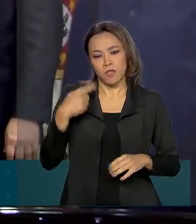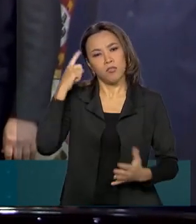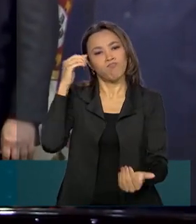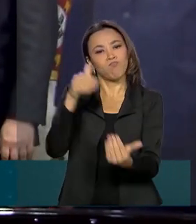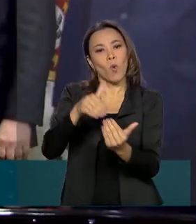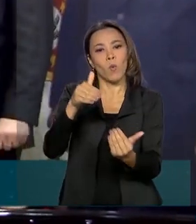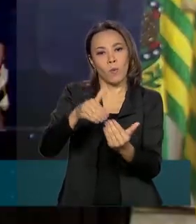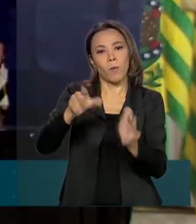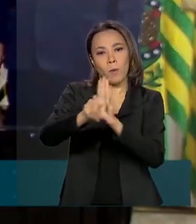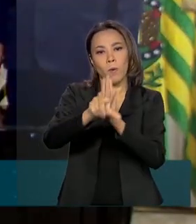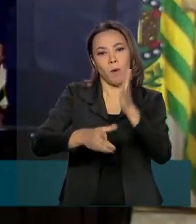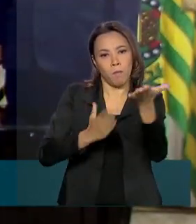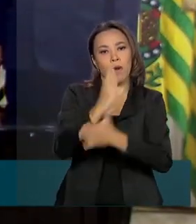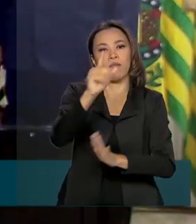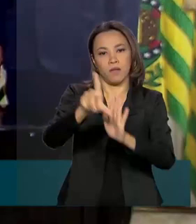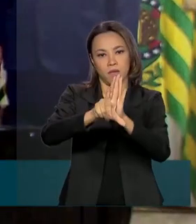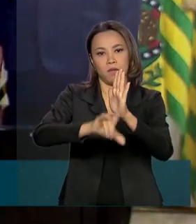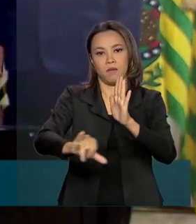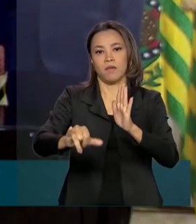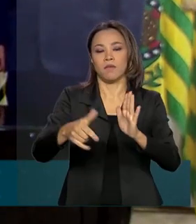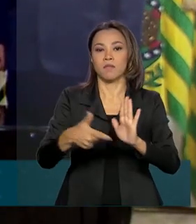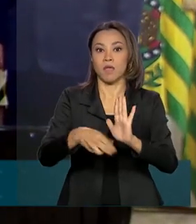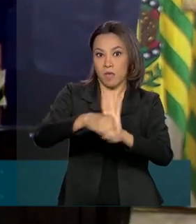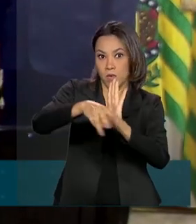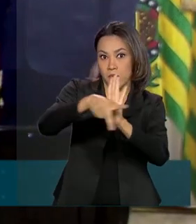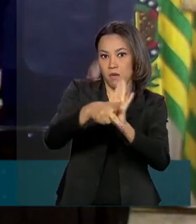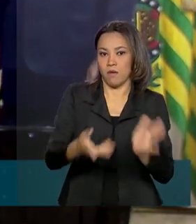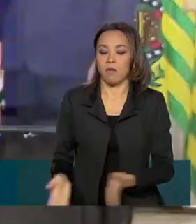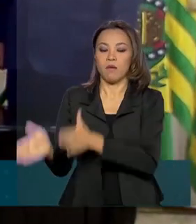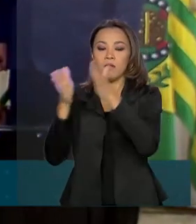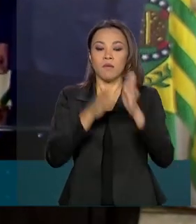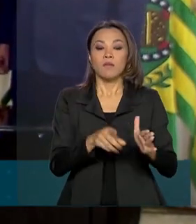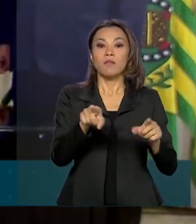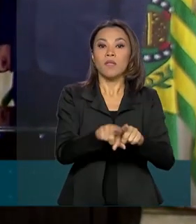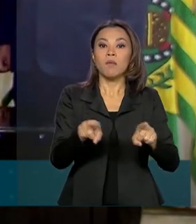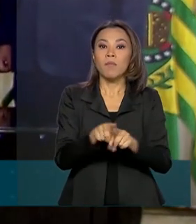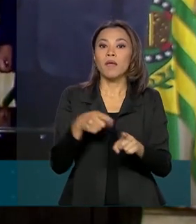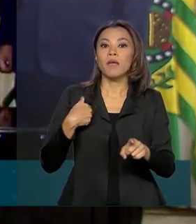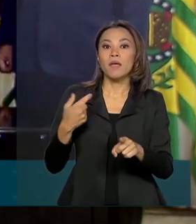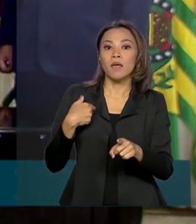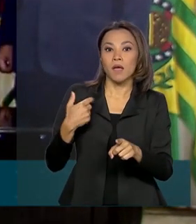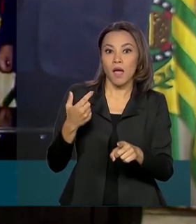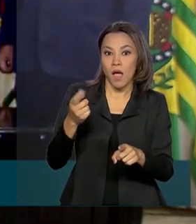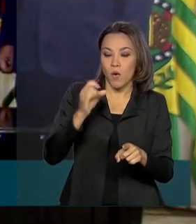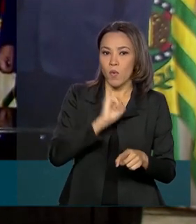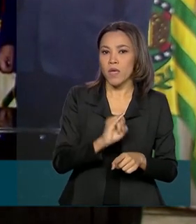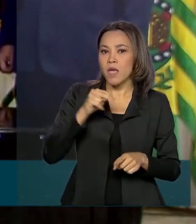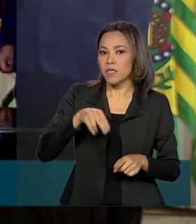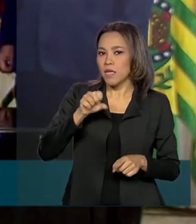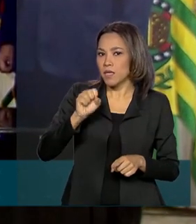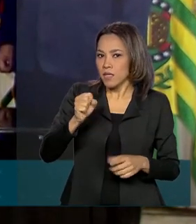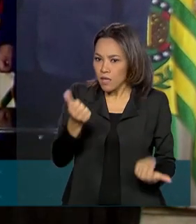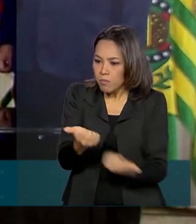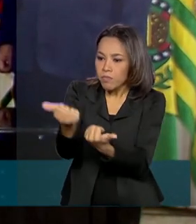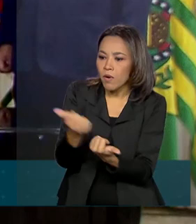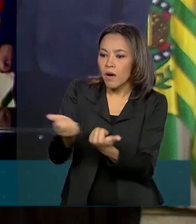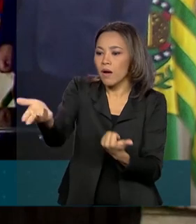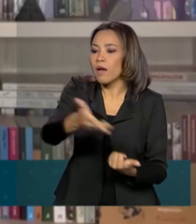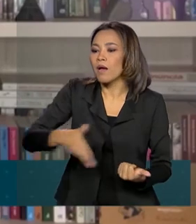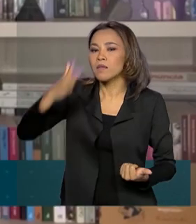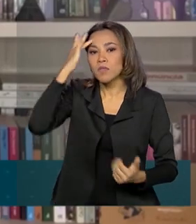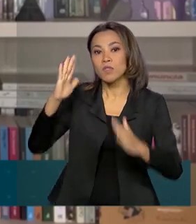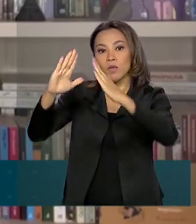aprovar essa medida provisória. O governo também autorizou a antecipação de benefícios pagos pelo INSS para os moradores do